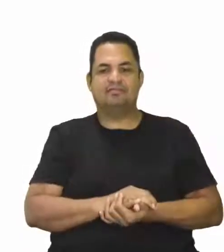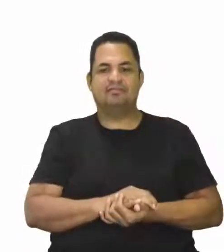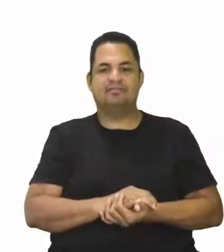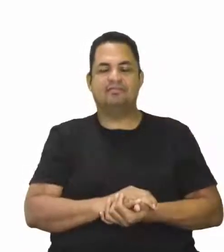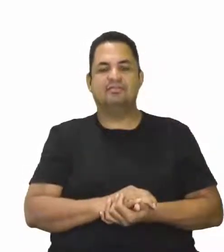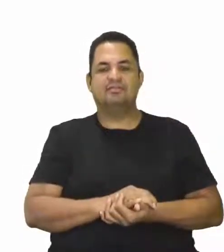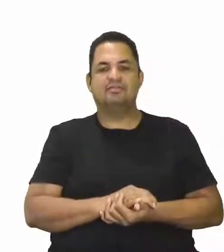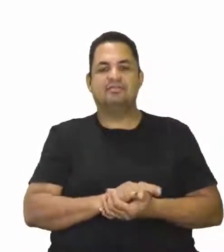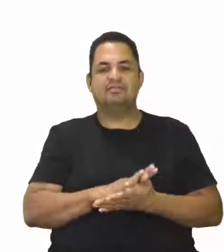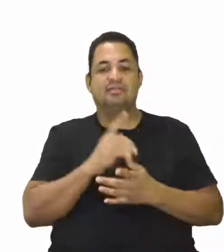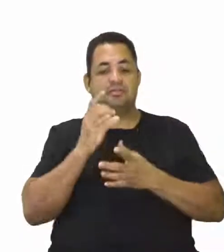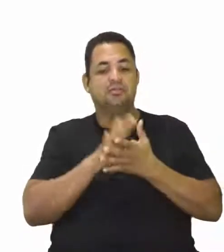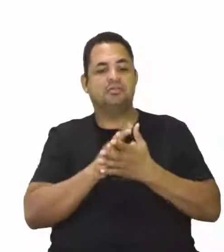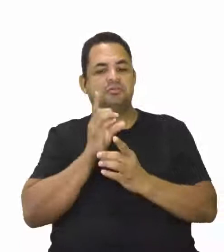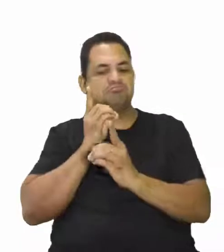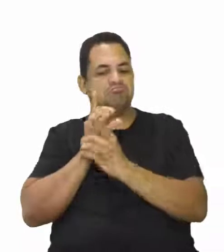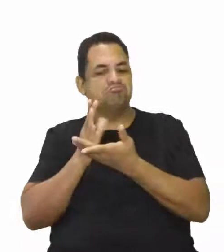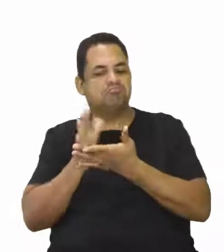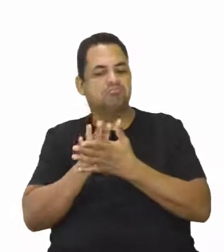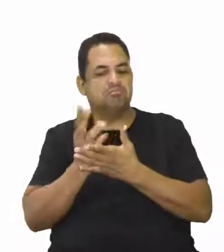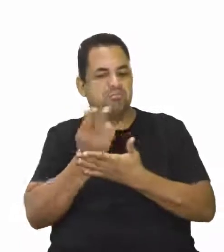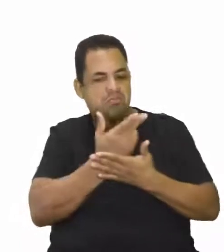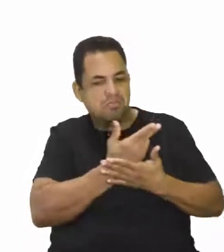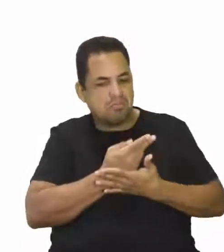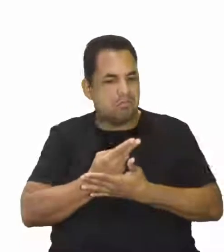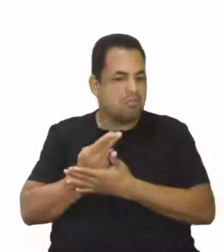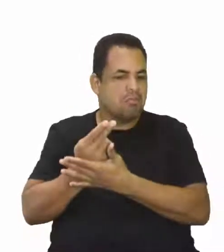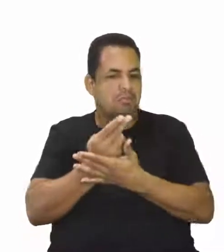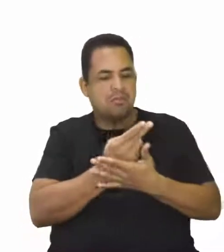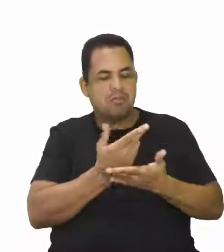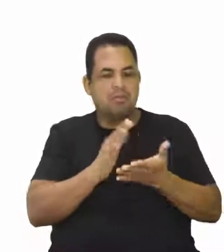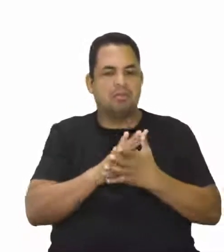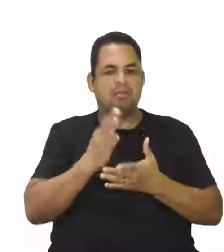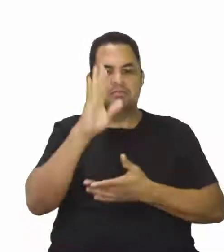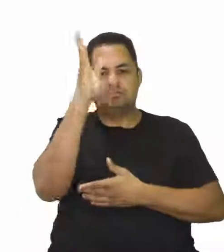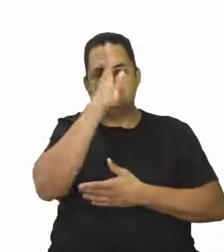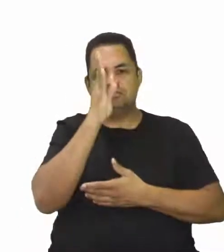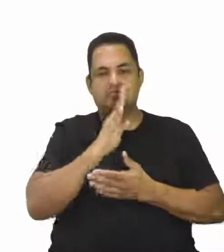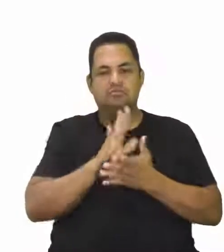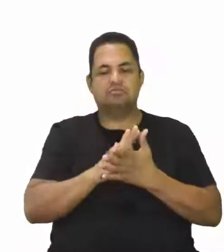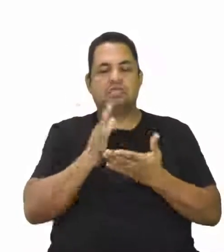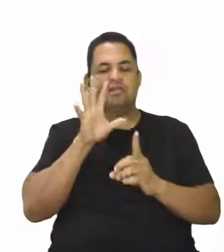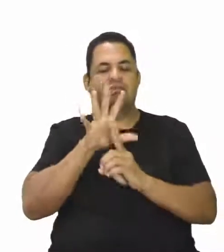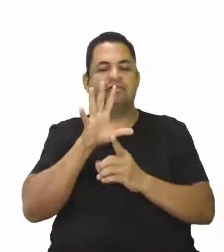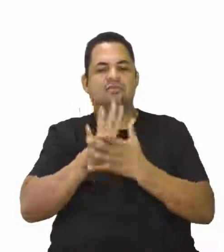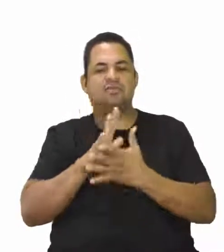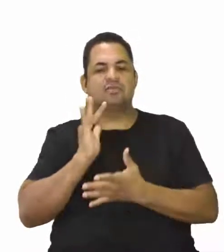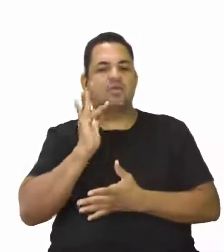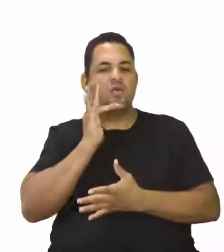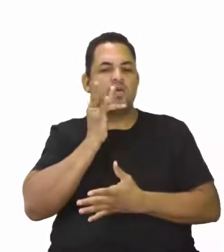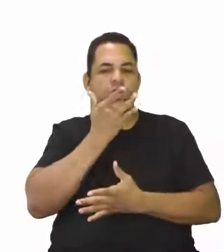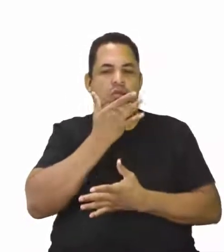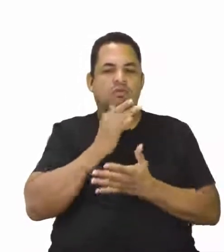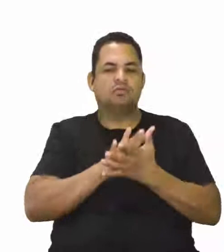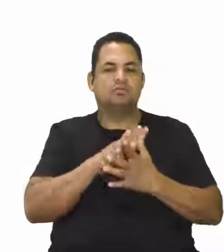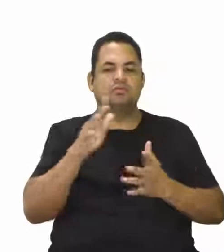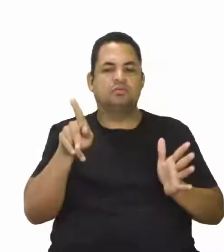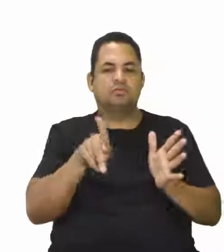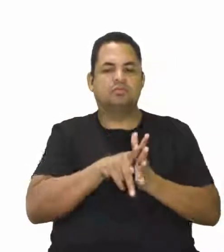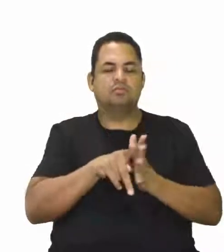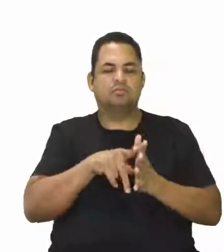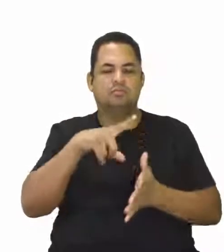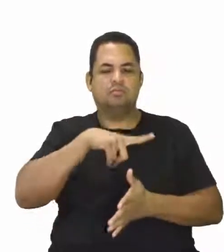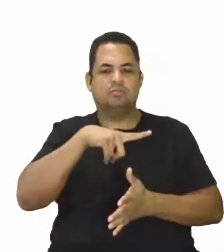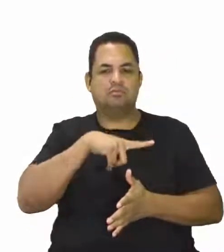ela é muito procurada pelos brasileiros por conta da influência, do sabor típico que ela